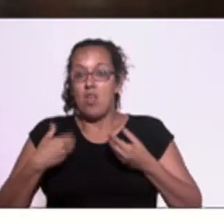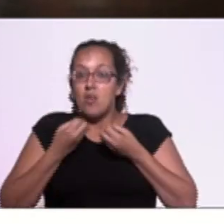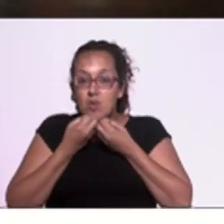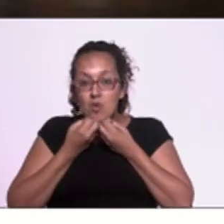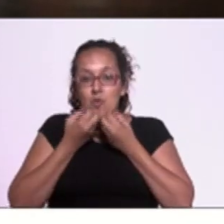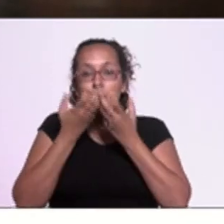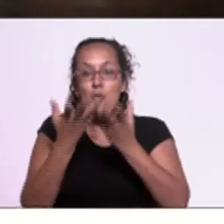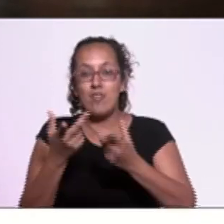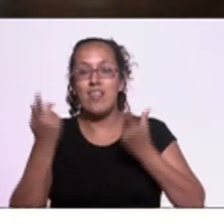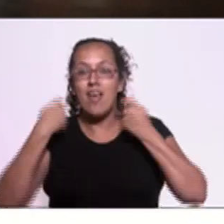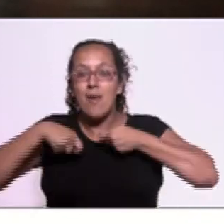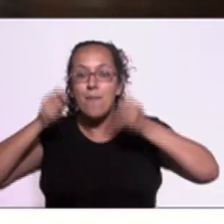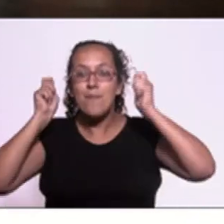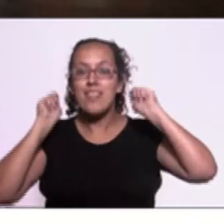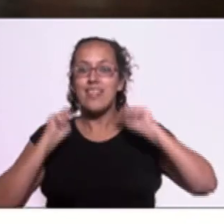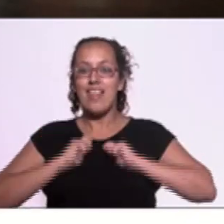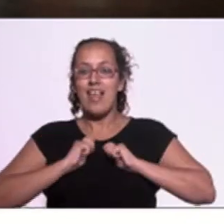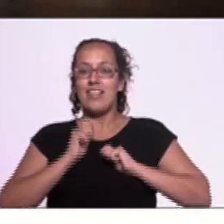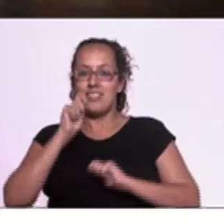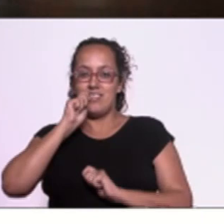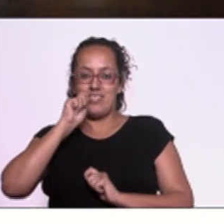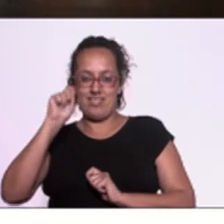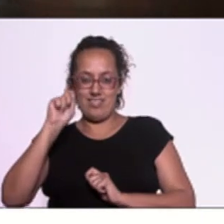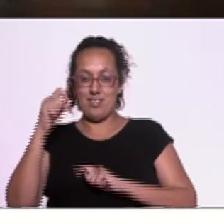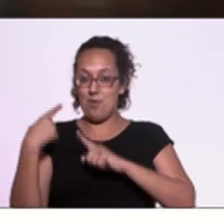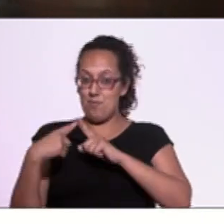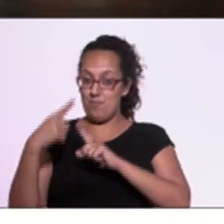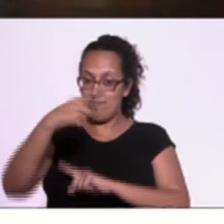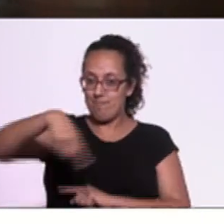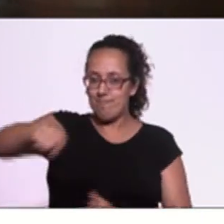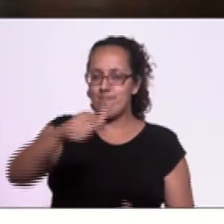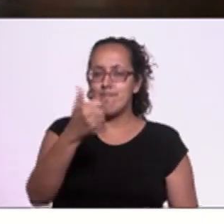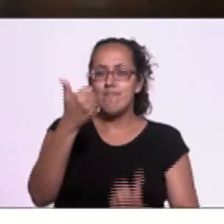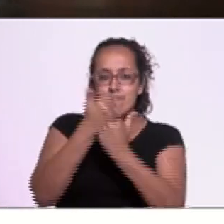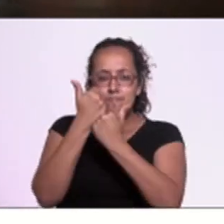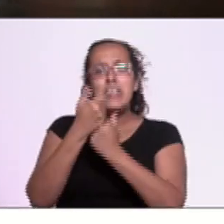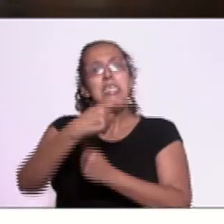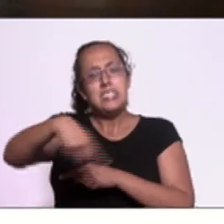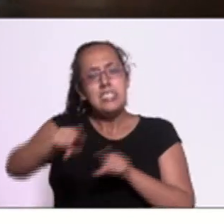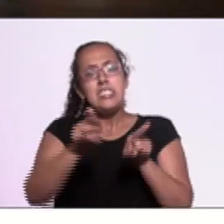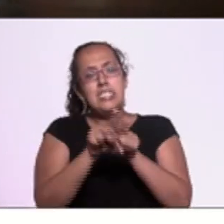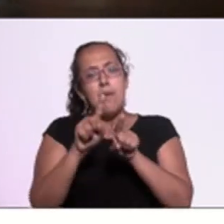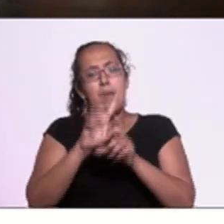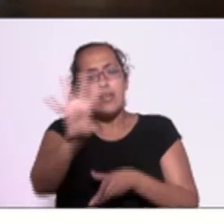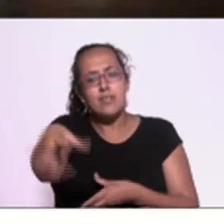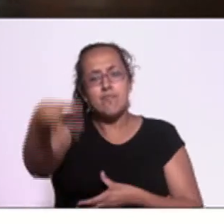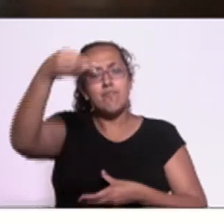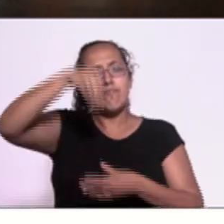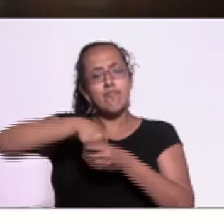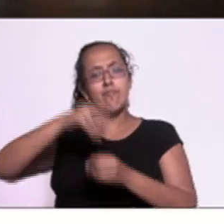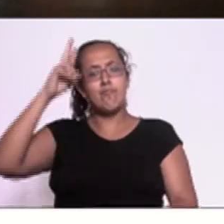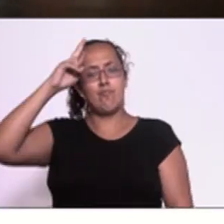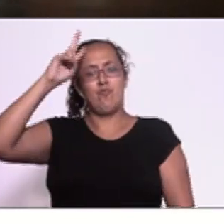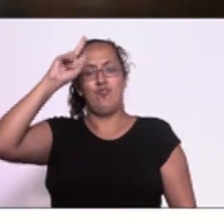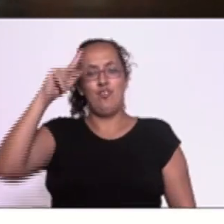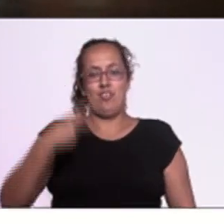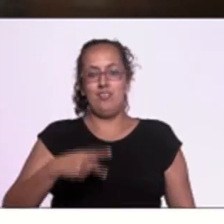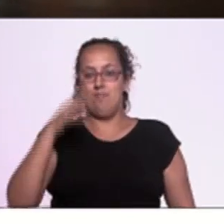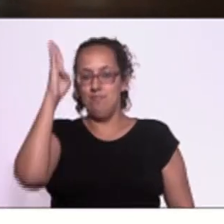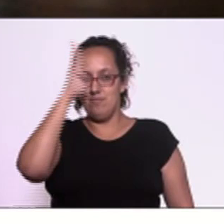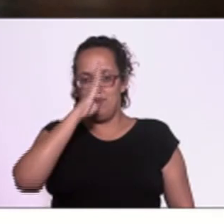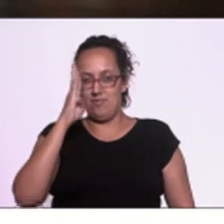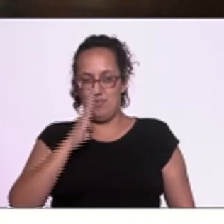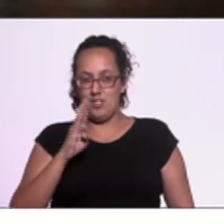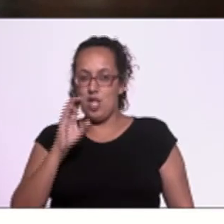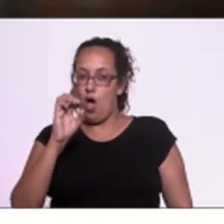essa medalha Tiradentes, pois vocês que estão nos apoiando, vocês fazem parte da história do nosso país.